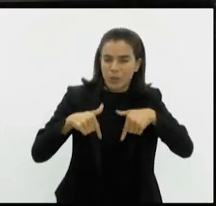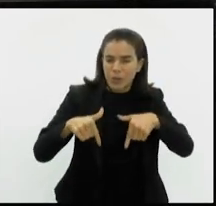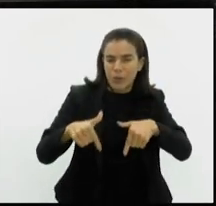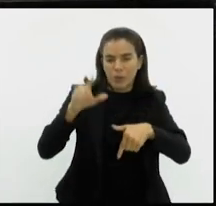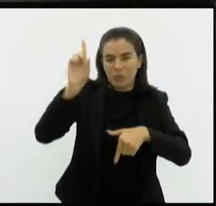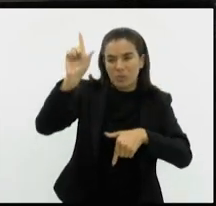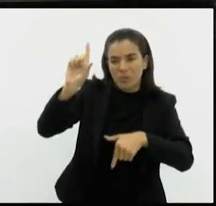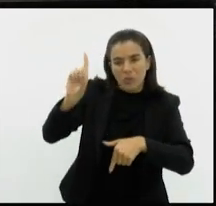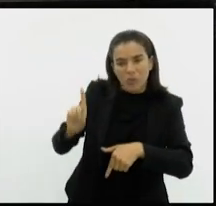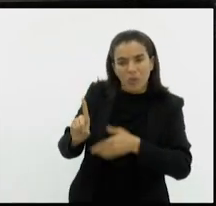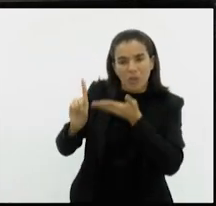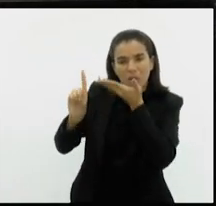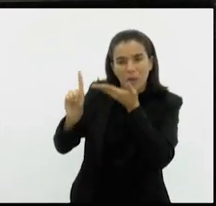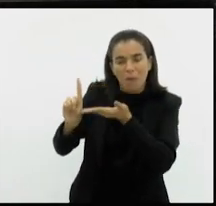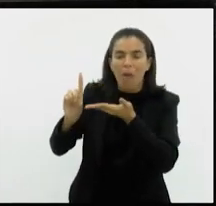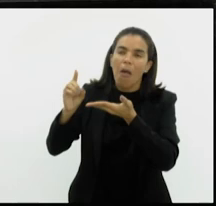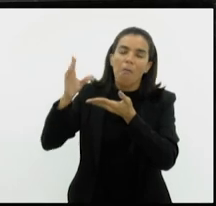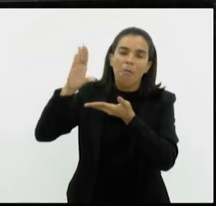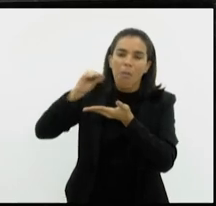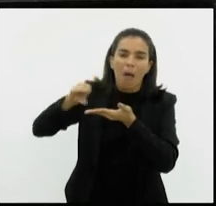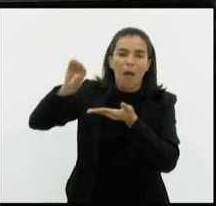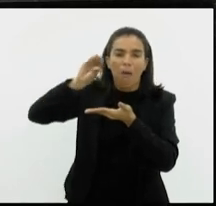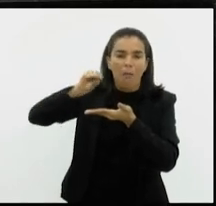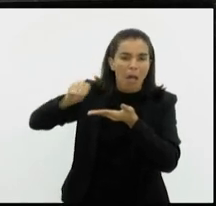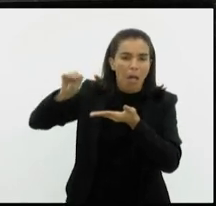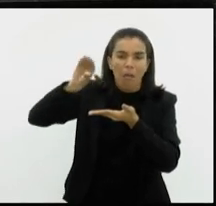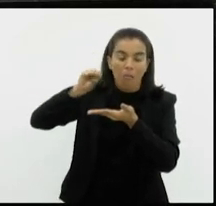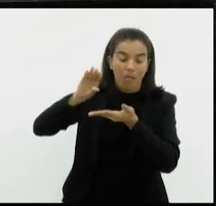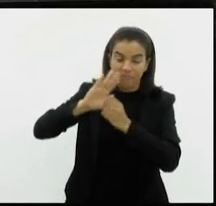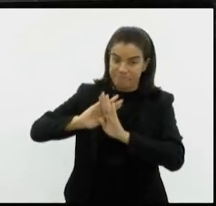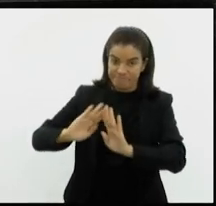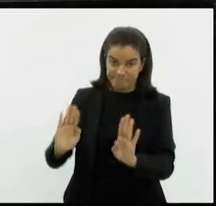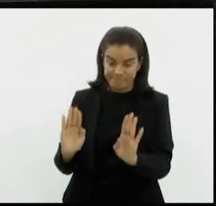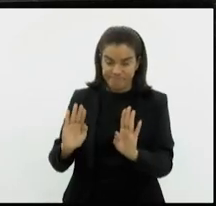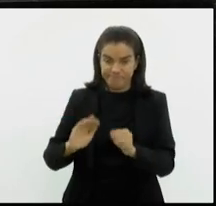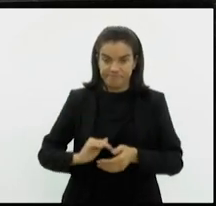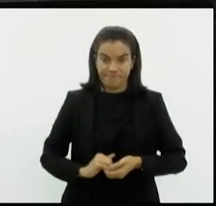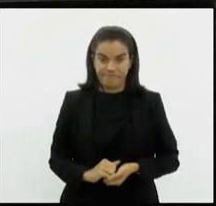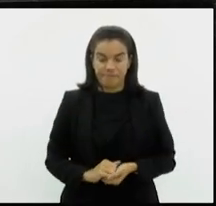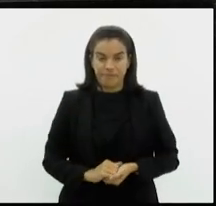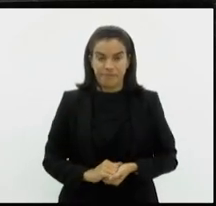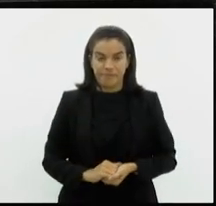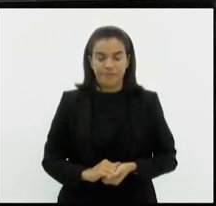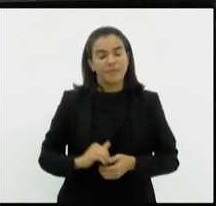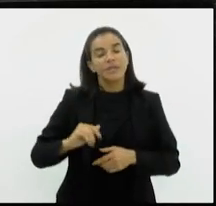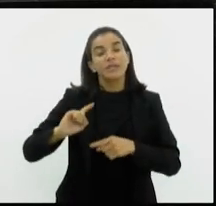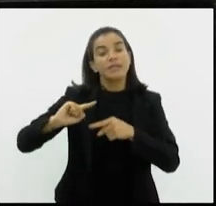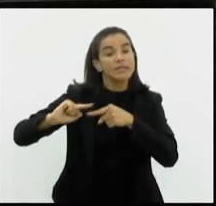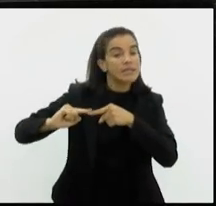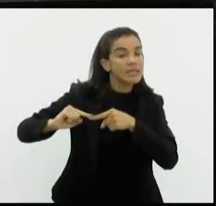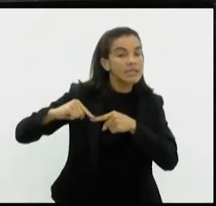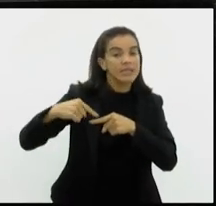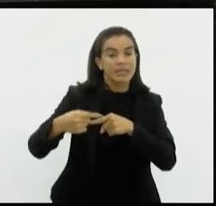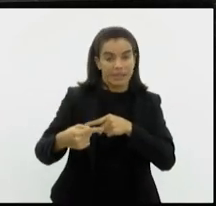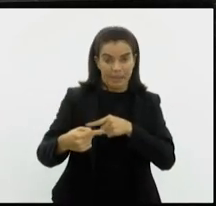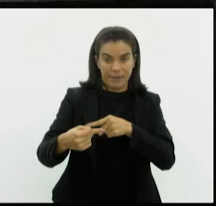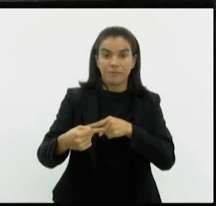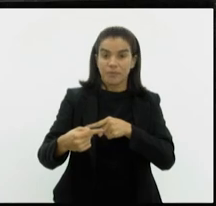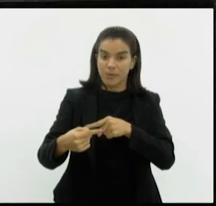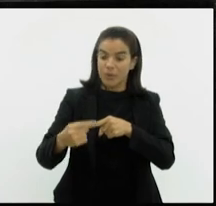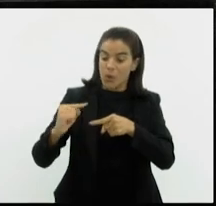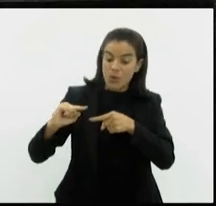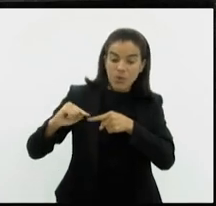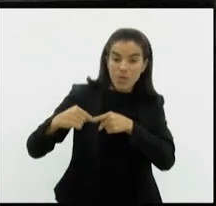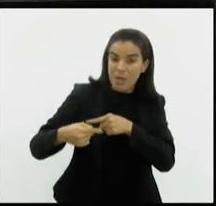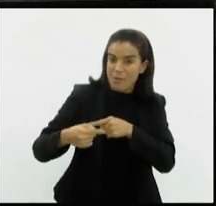diretor blá blá blá blá blá etc bom logo depois e esse depois